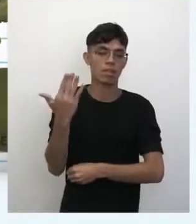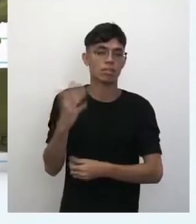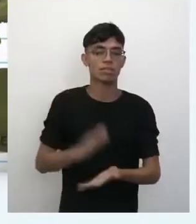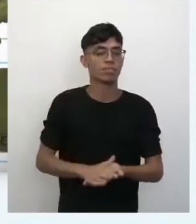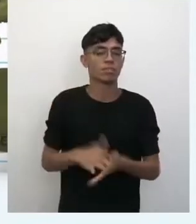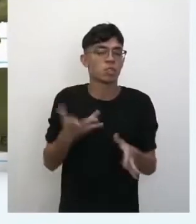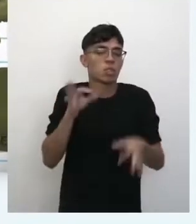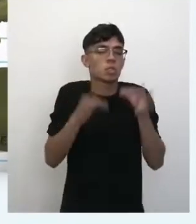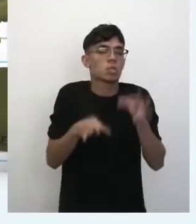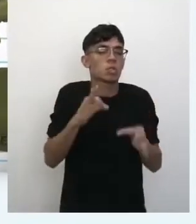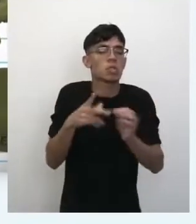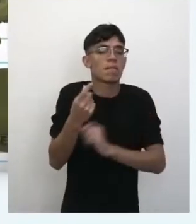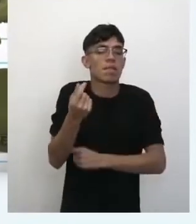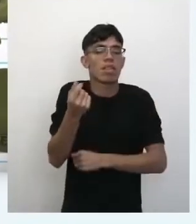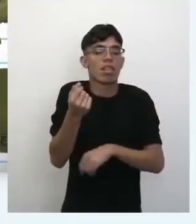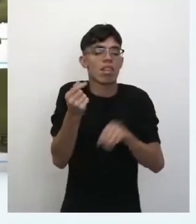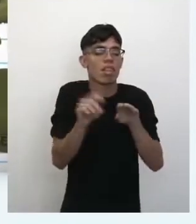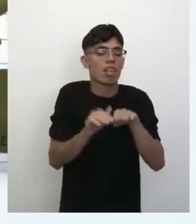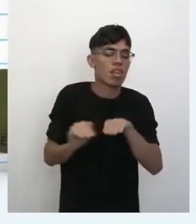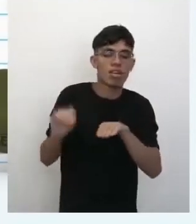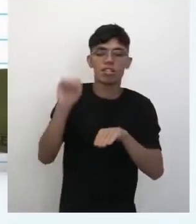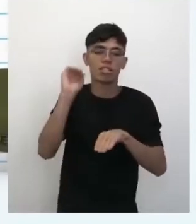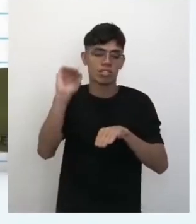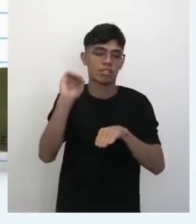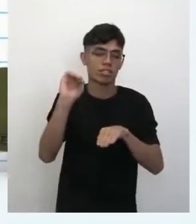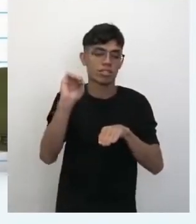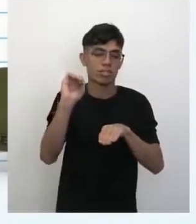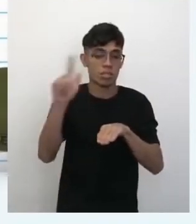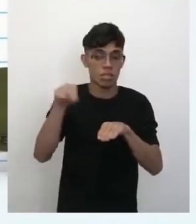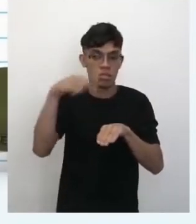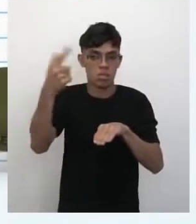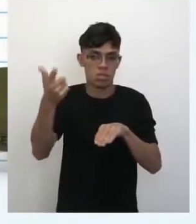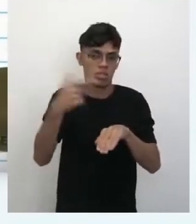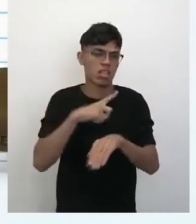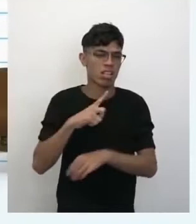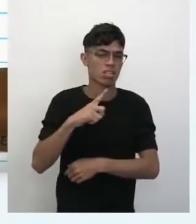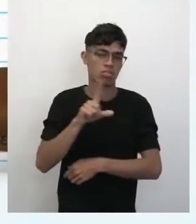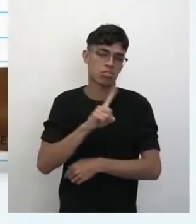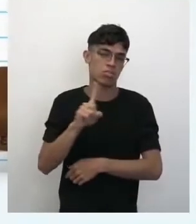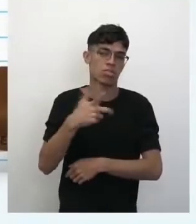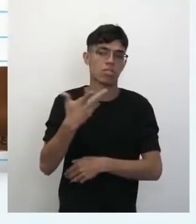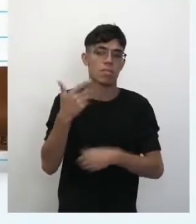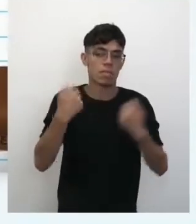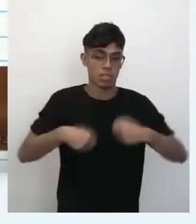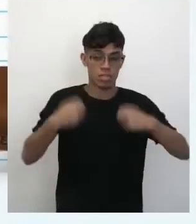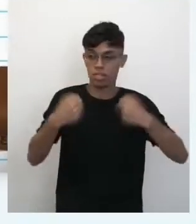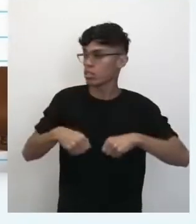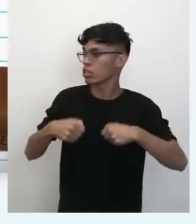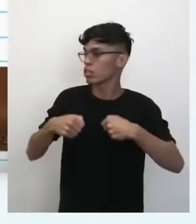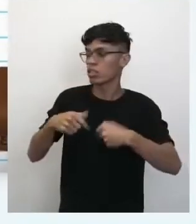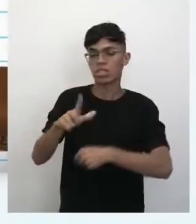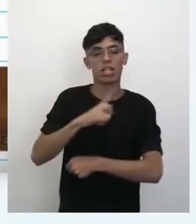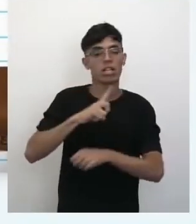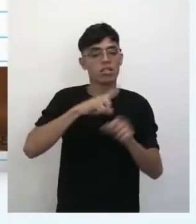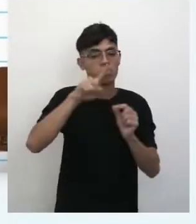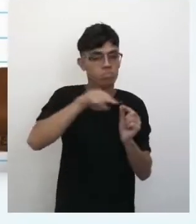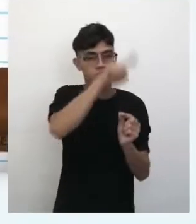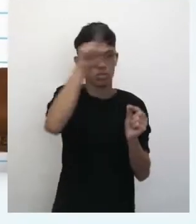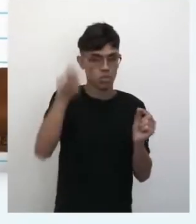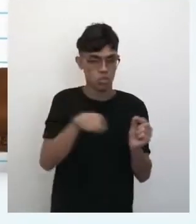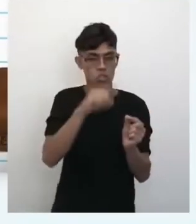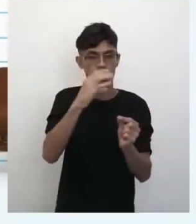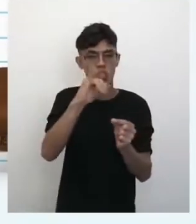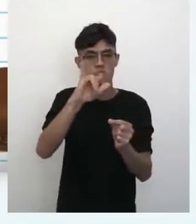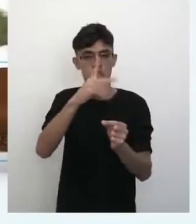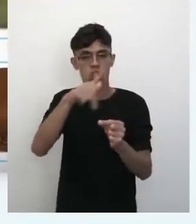seria justo deixar a conta do crescimento de hoje para as gerações futuras. Além disso, é necessário trabalhar para que o ciclo produtivo e